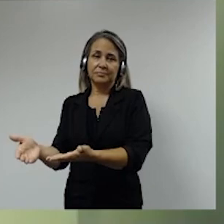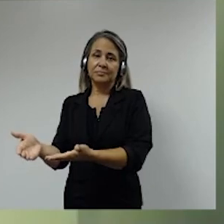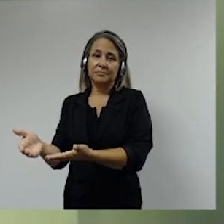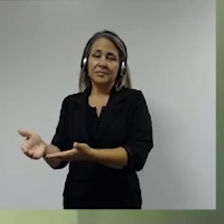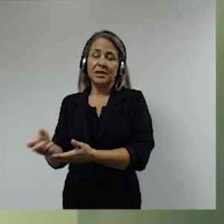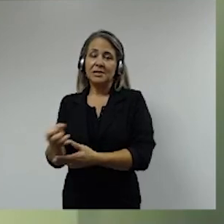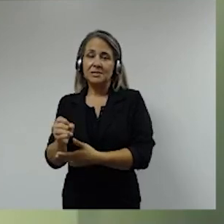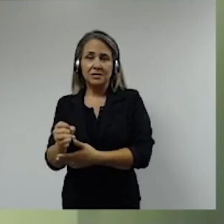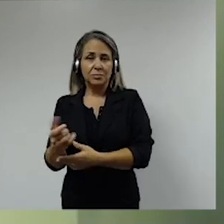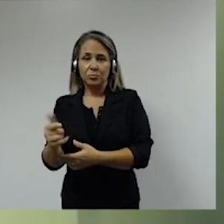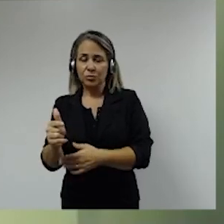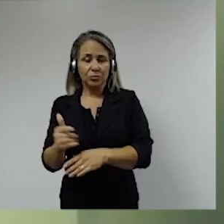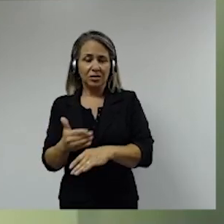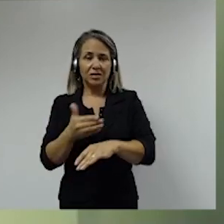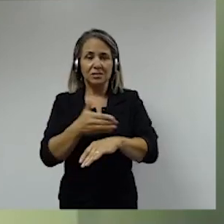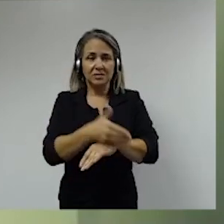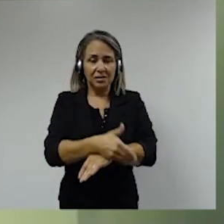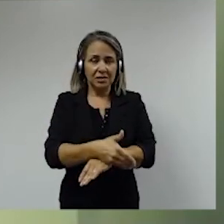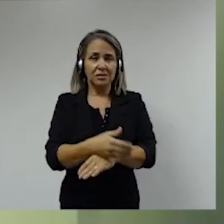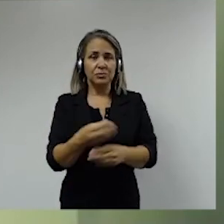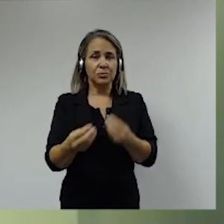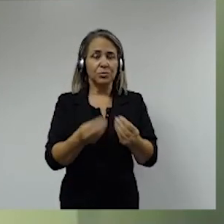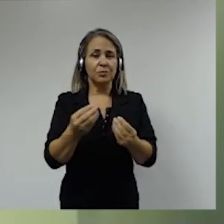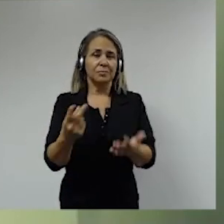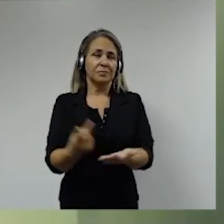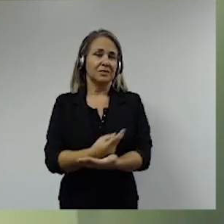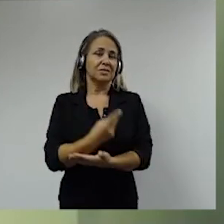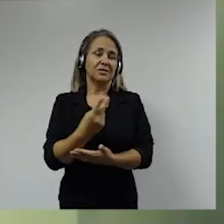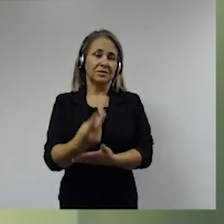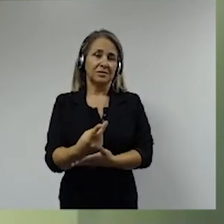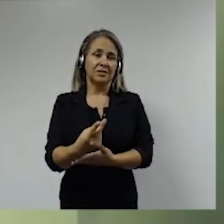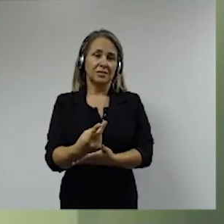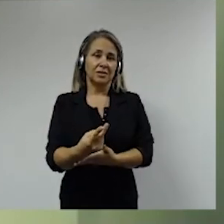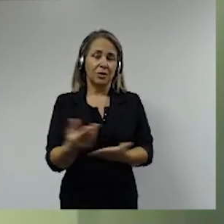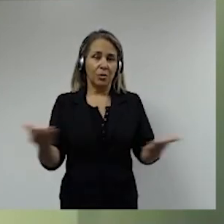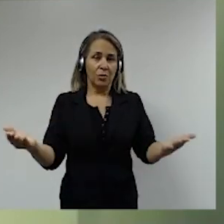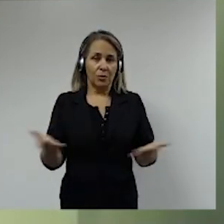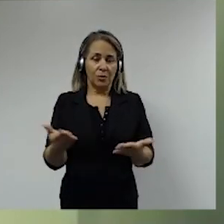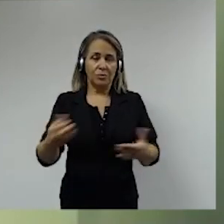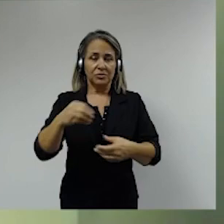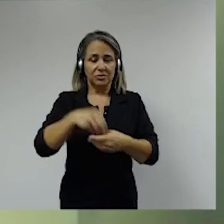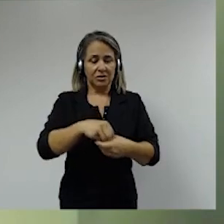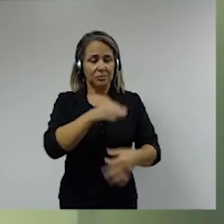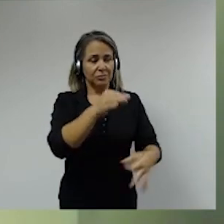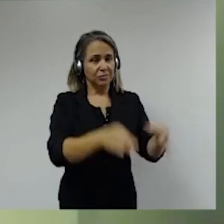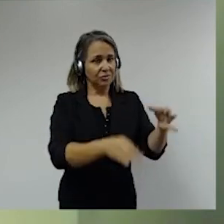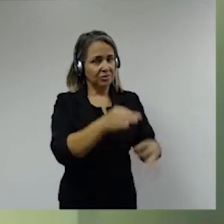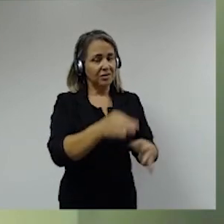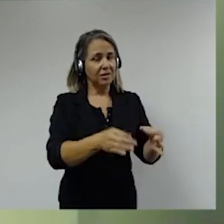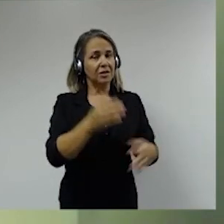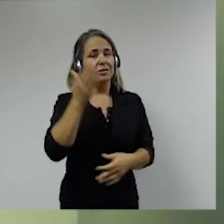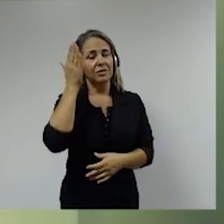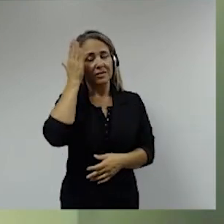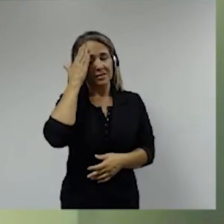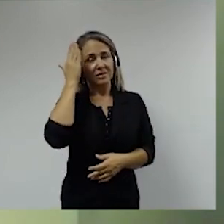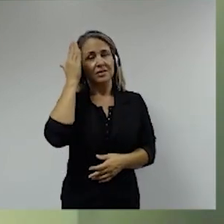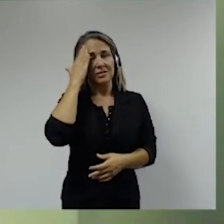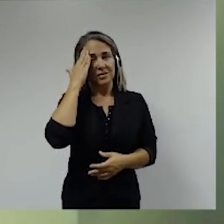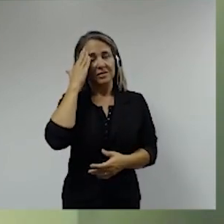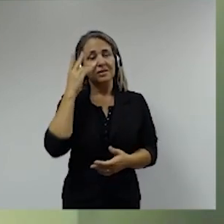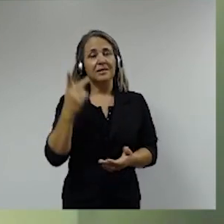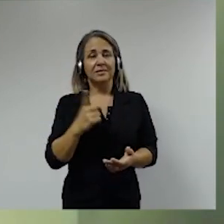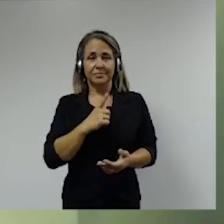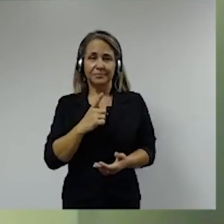esse não acesso à forma como está sendo colocada hoje no judiciário, eu entendo que está causando esses